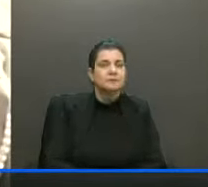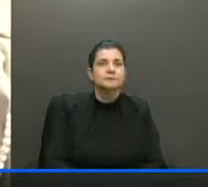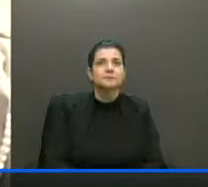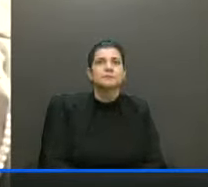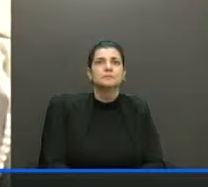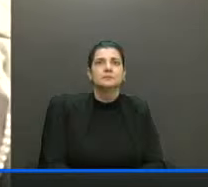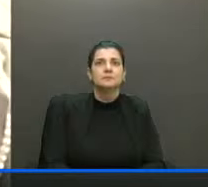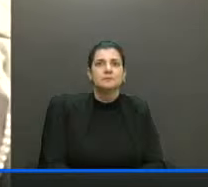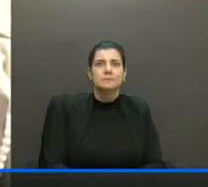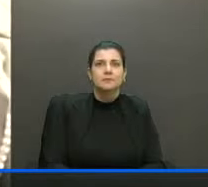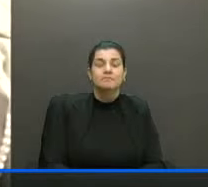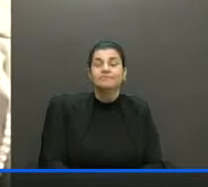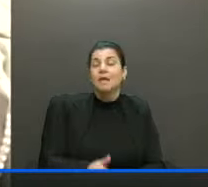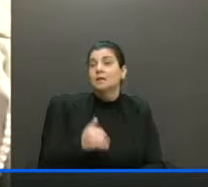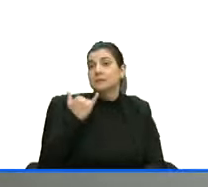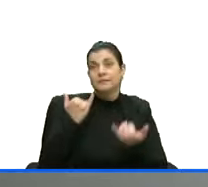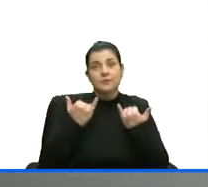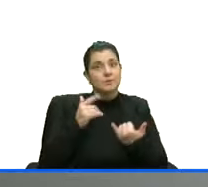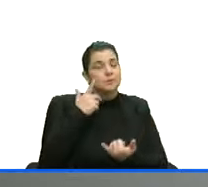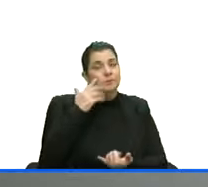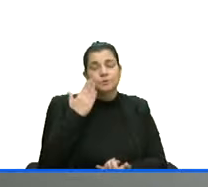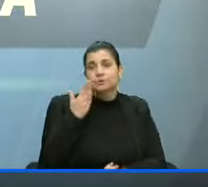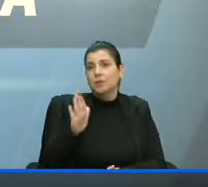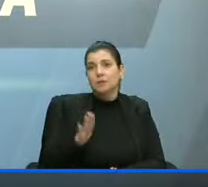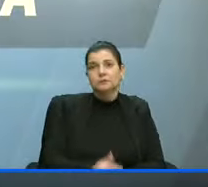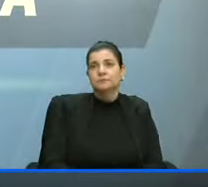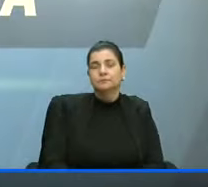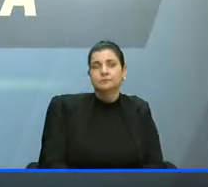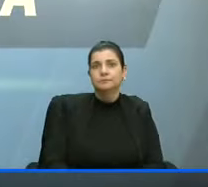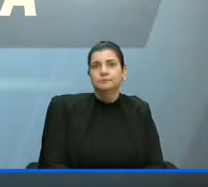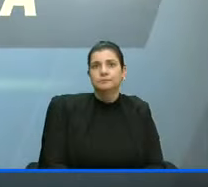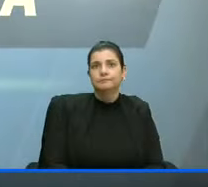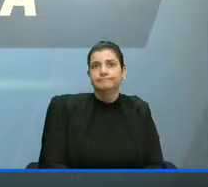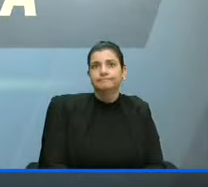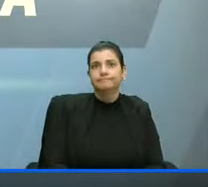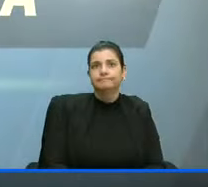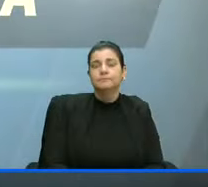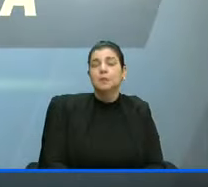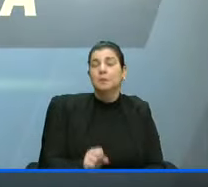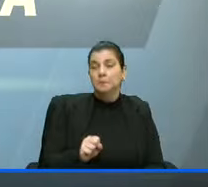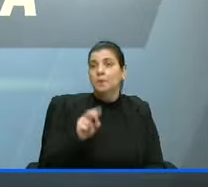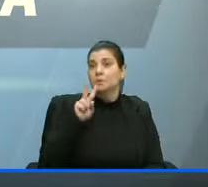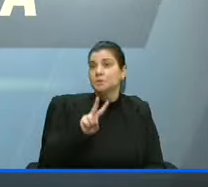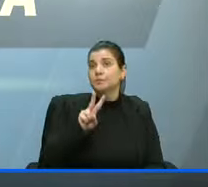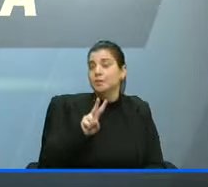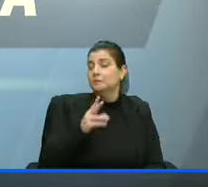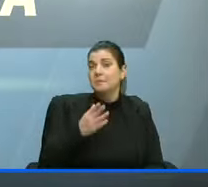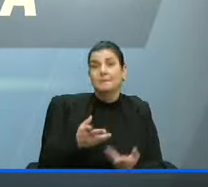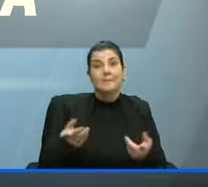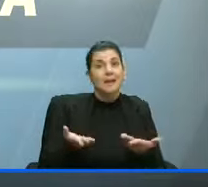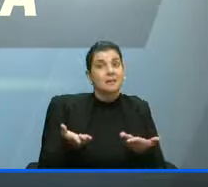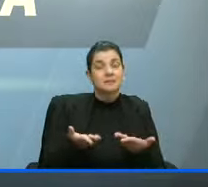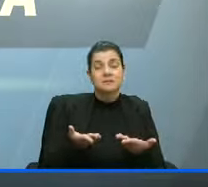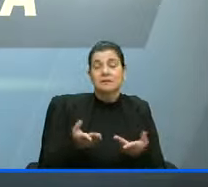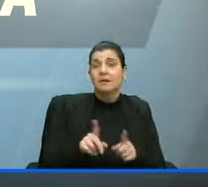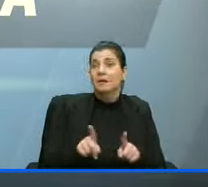Olha, essa informação eu não tenho. Eu posso verificar para ti, tá? Vou ver o que vai ser feito. Eu não sei dizer